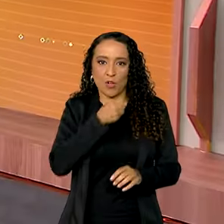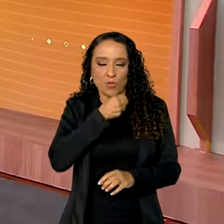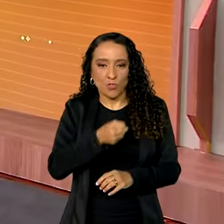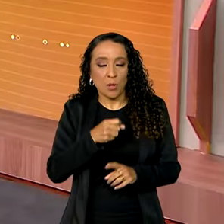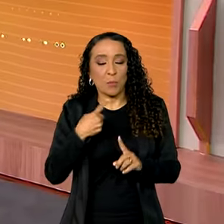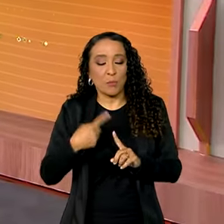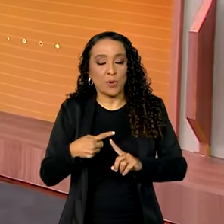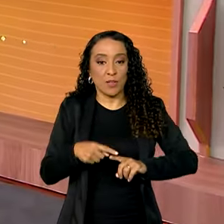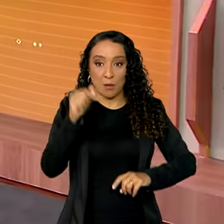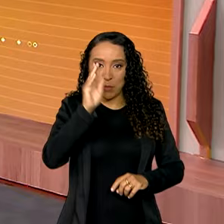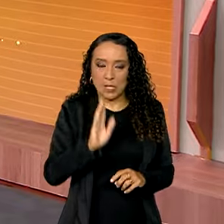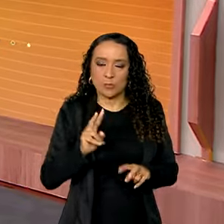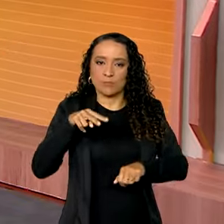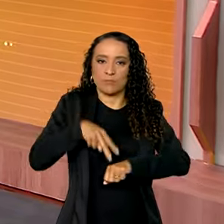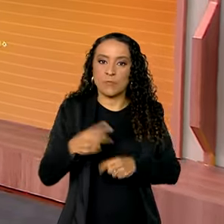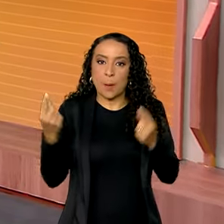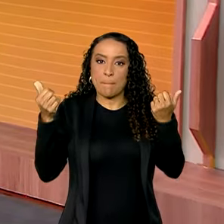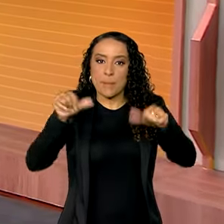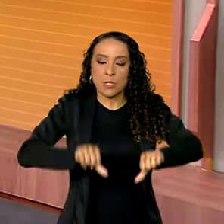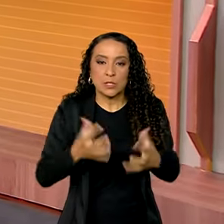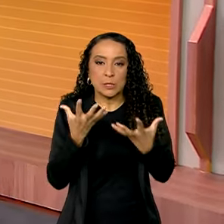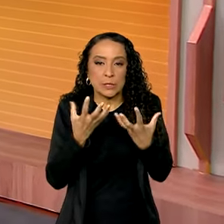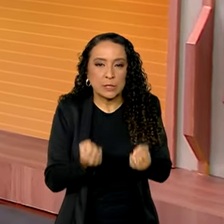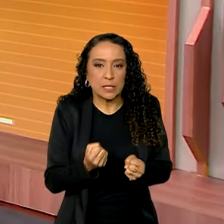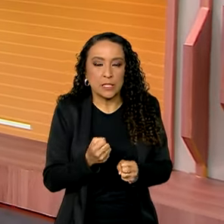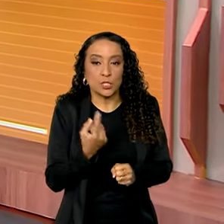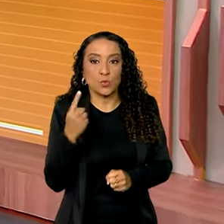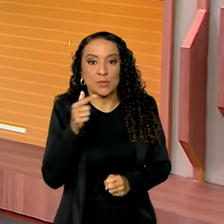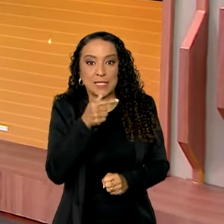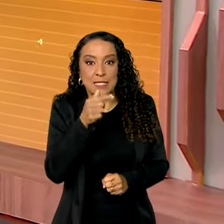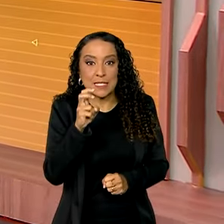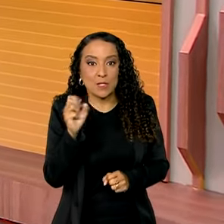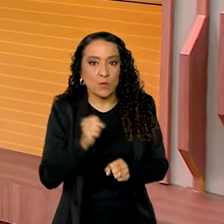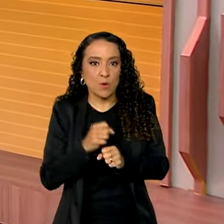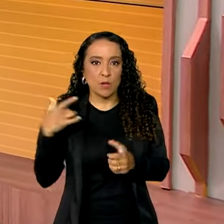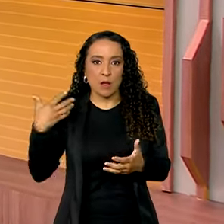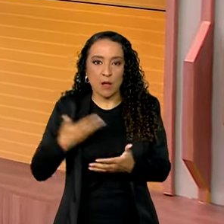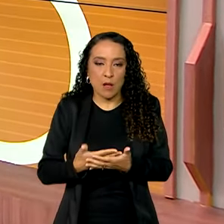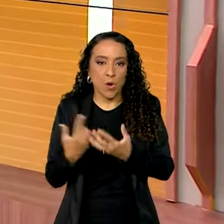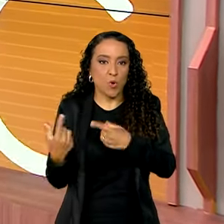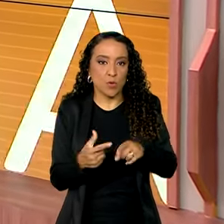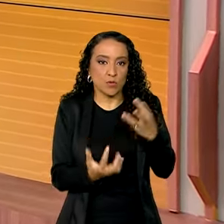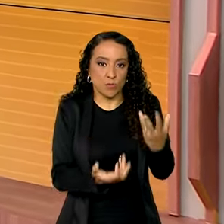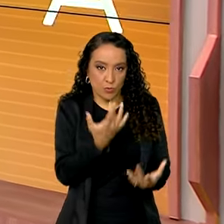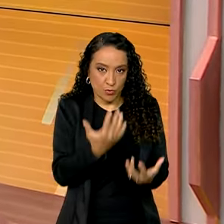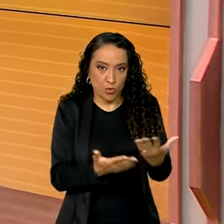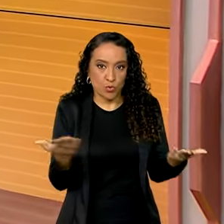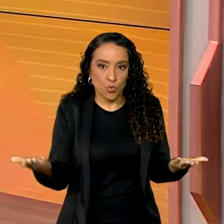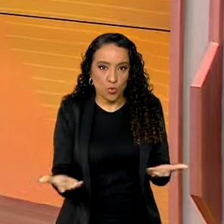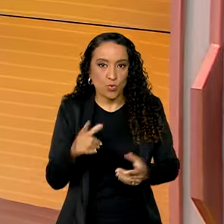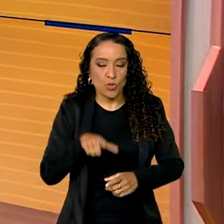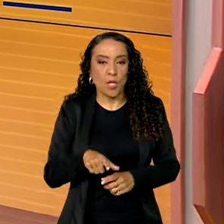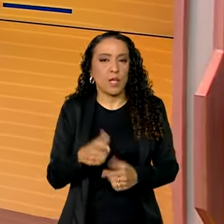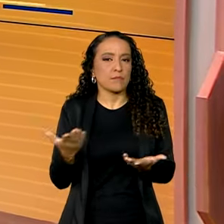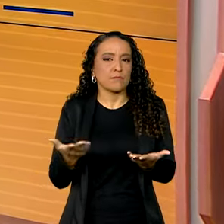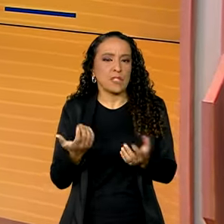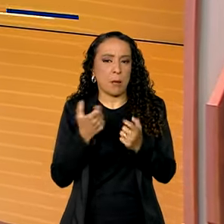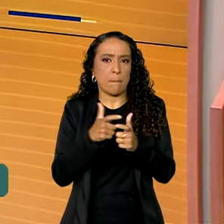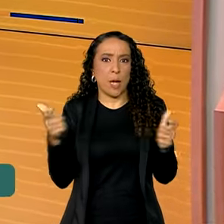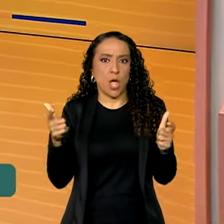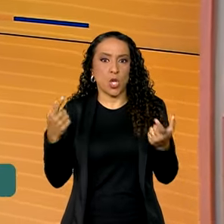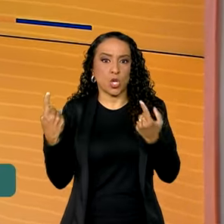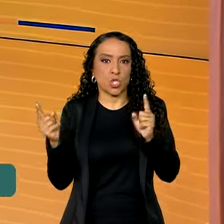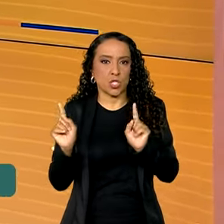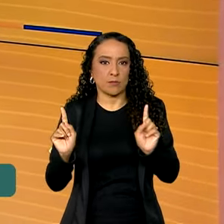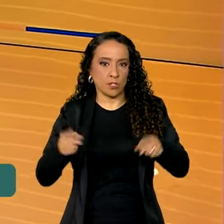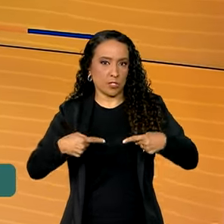O Brasil, ele enfrenta uma das piores secas dos últimos 75 anos. E o combate aos incêndios é atualmente um dos